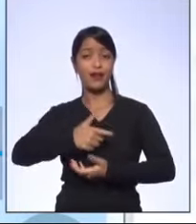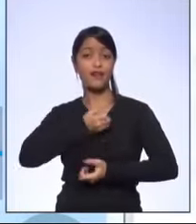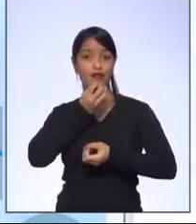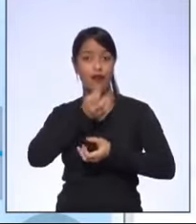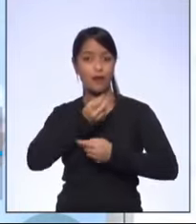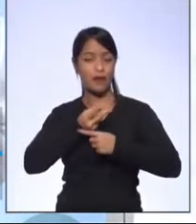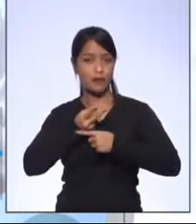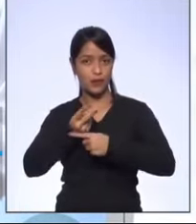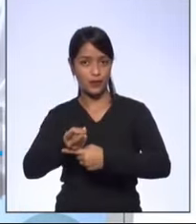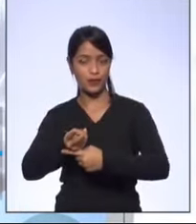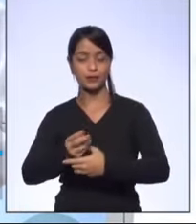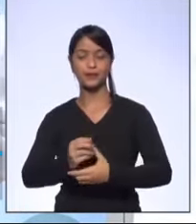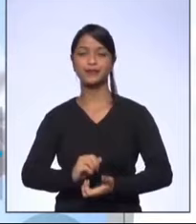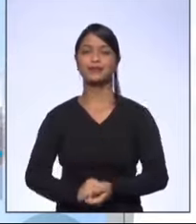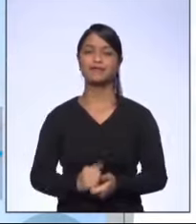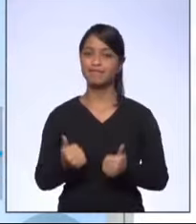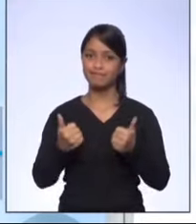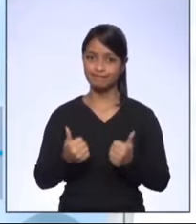bem?